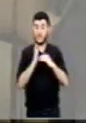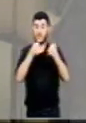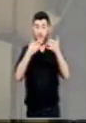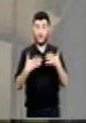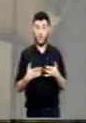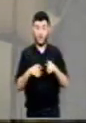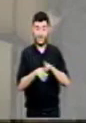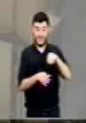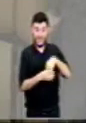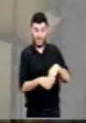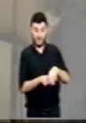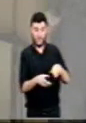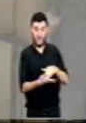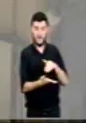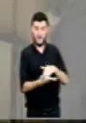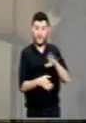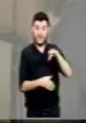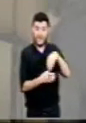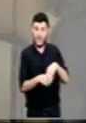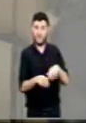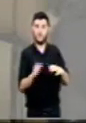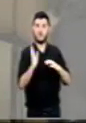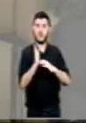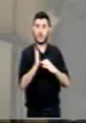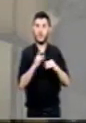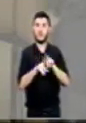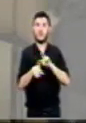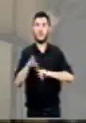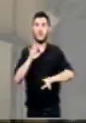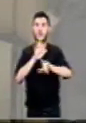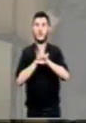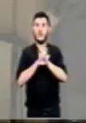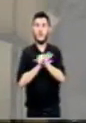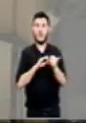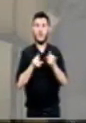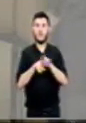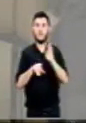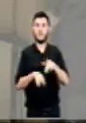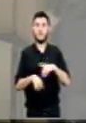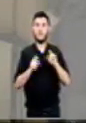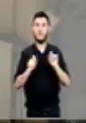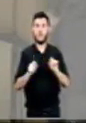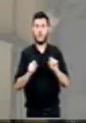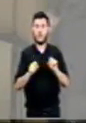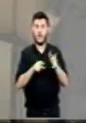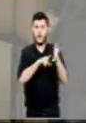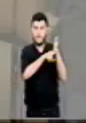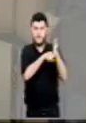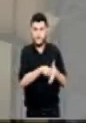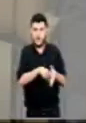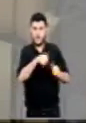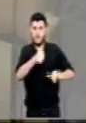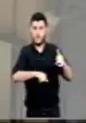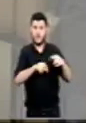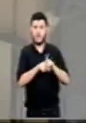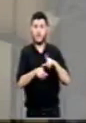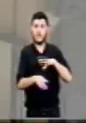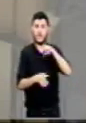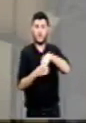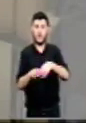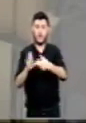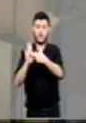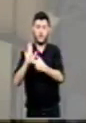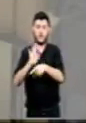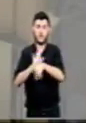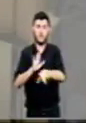também é abrangida pelas varreduras que têm regramento no regulamento geral do